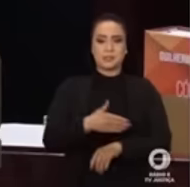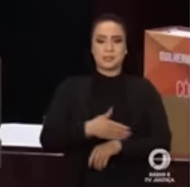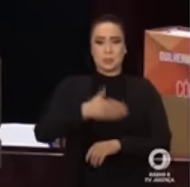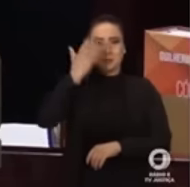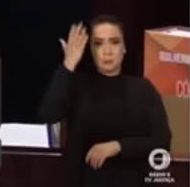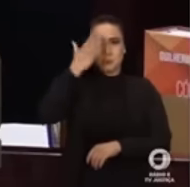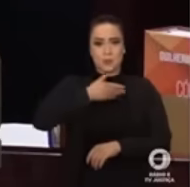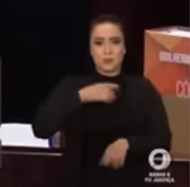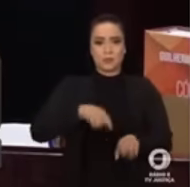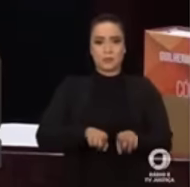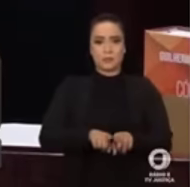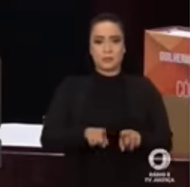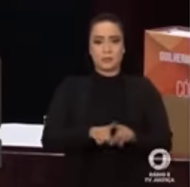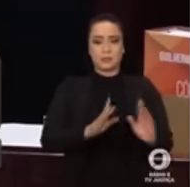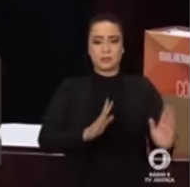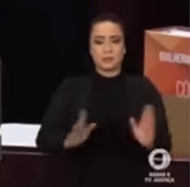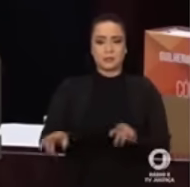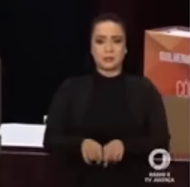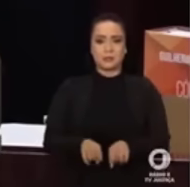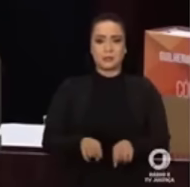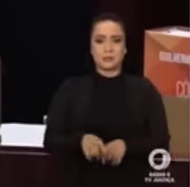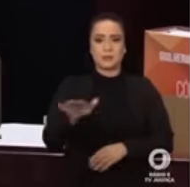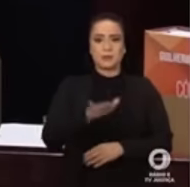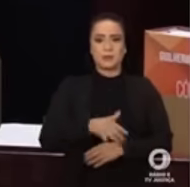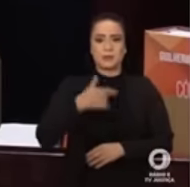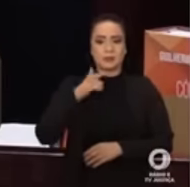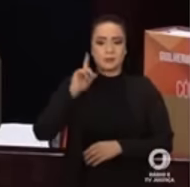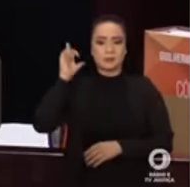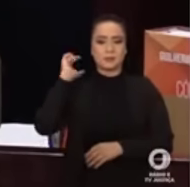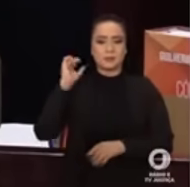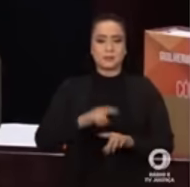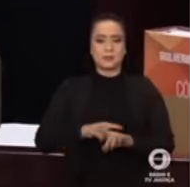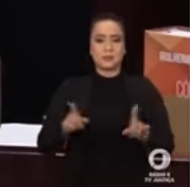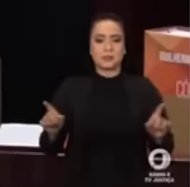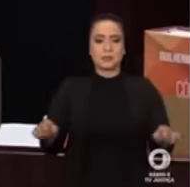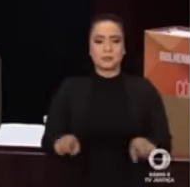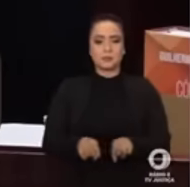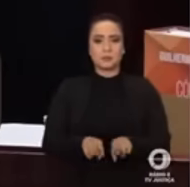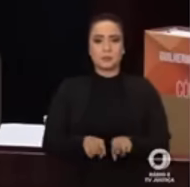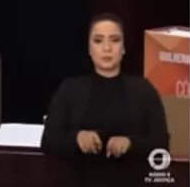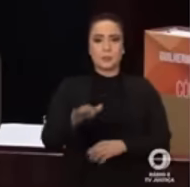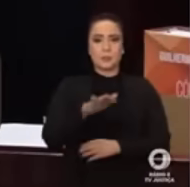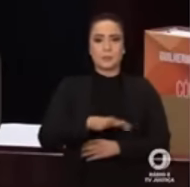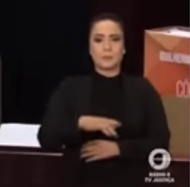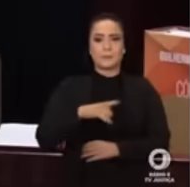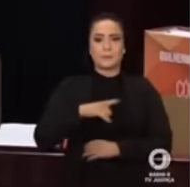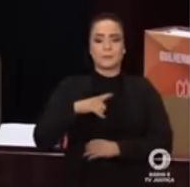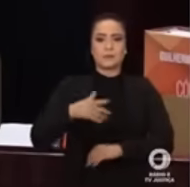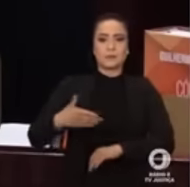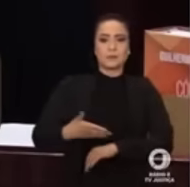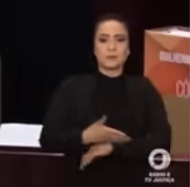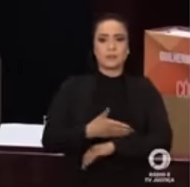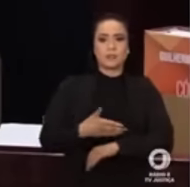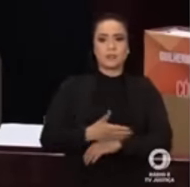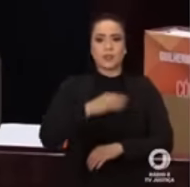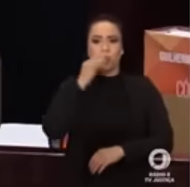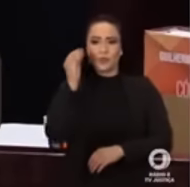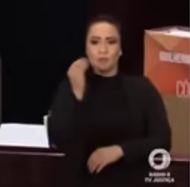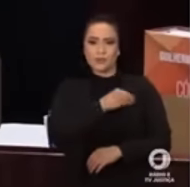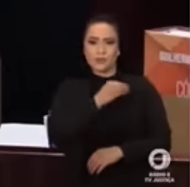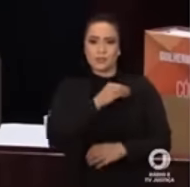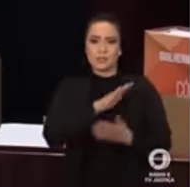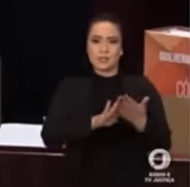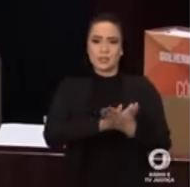aos documentos desde antes da denúncia até a fase desta ação penal, sem nenhuma ofensa, portanto,